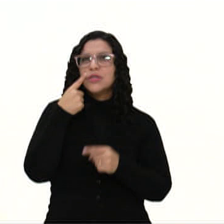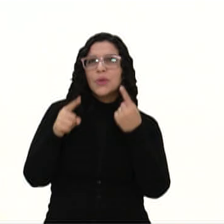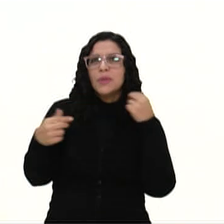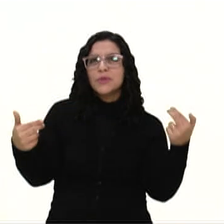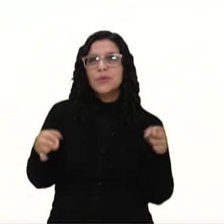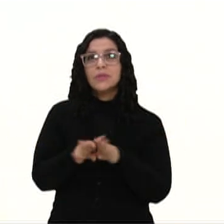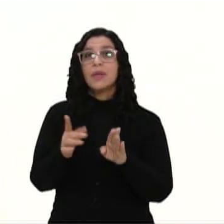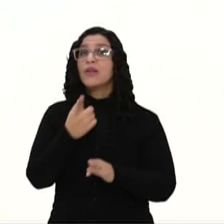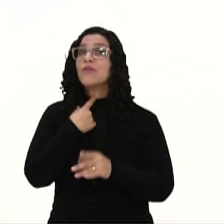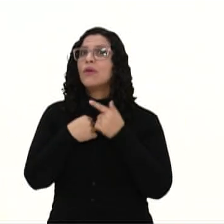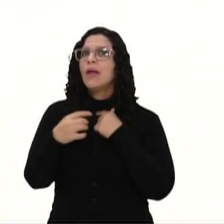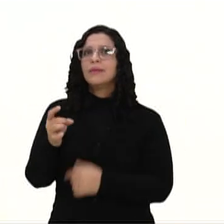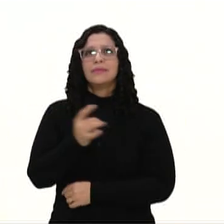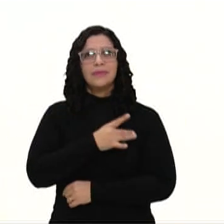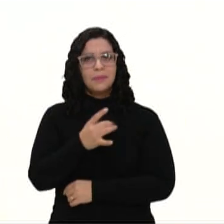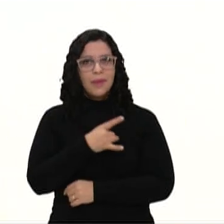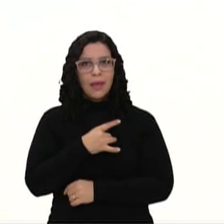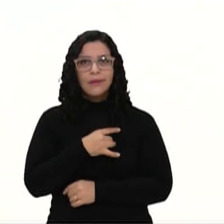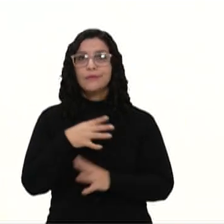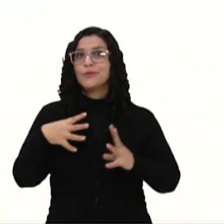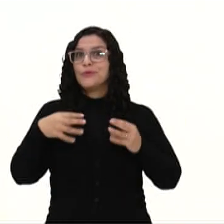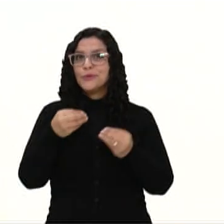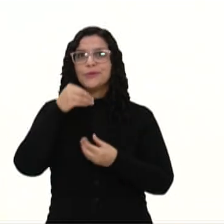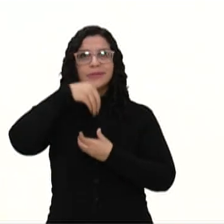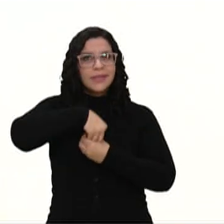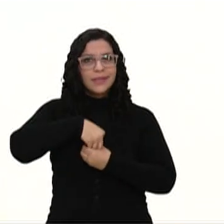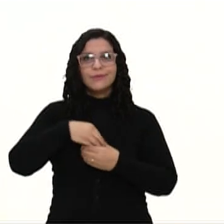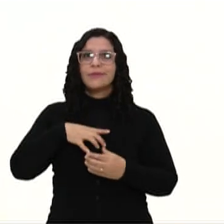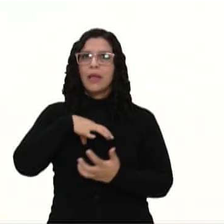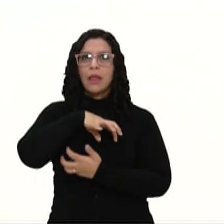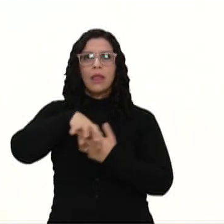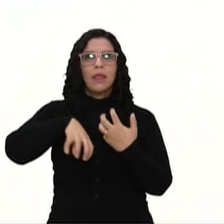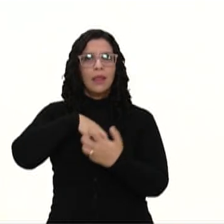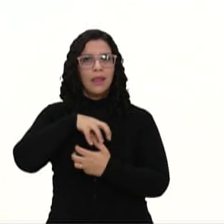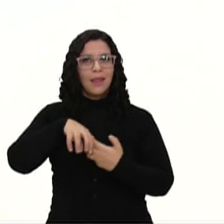desejos e medos. Isso mesmo. Então ela utiliza